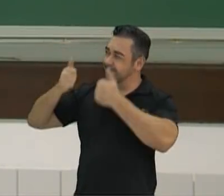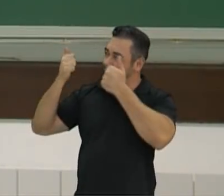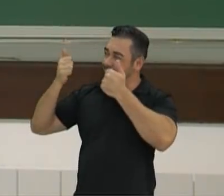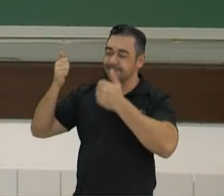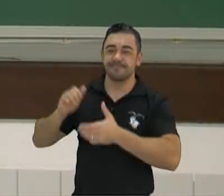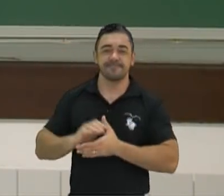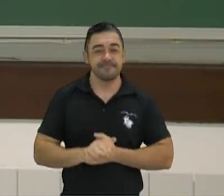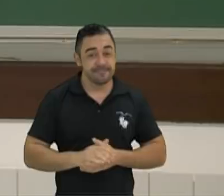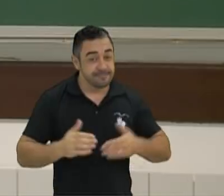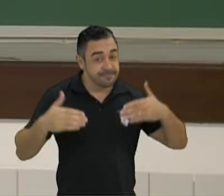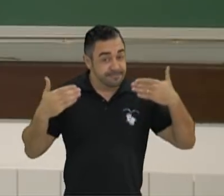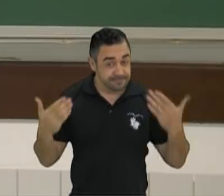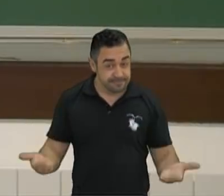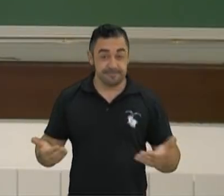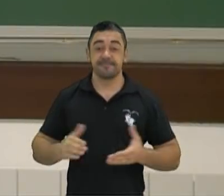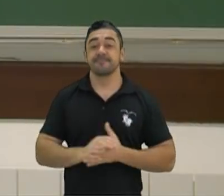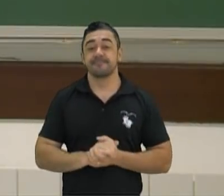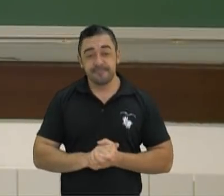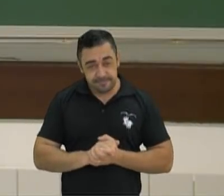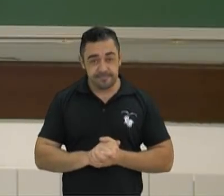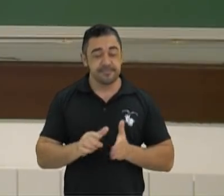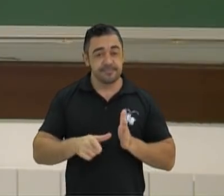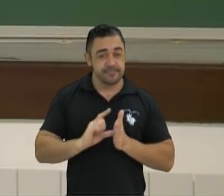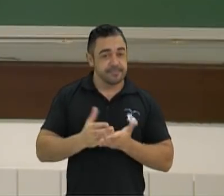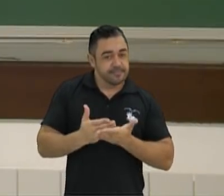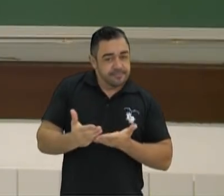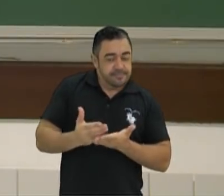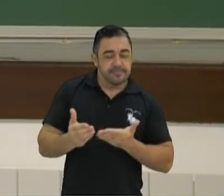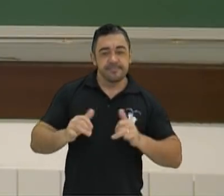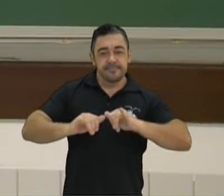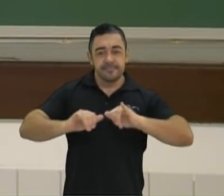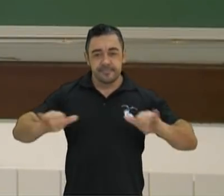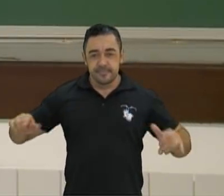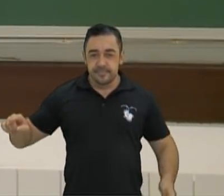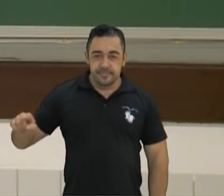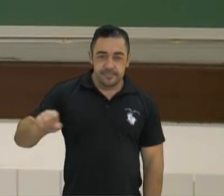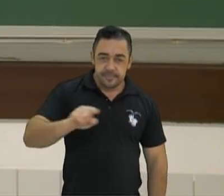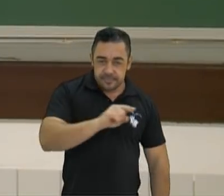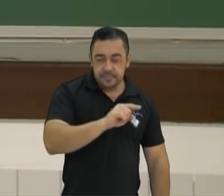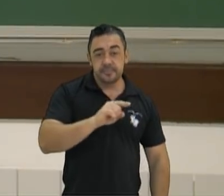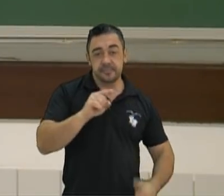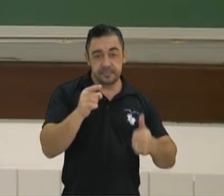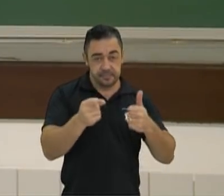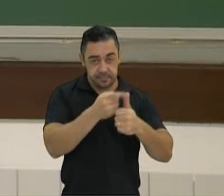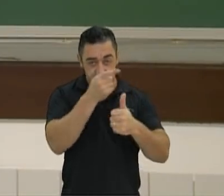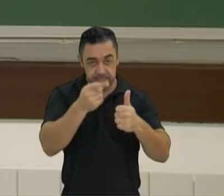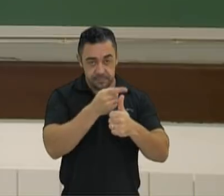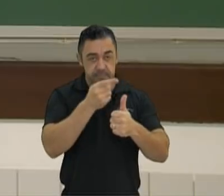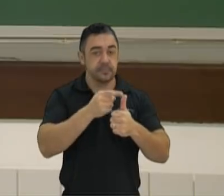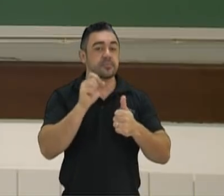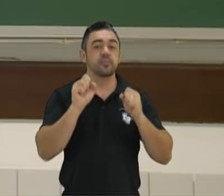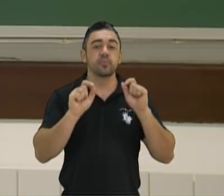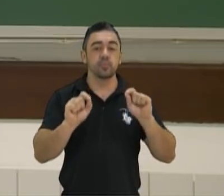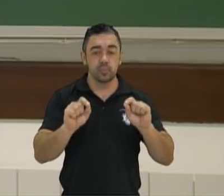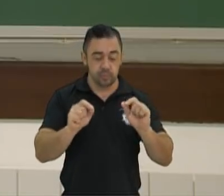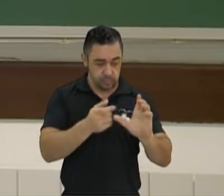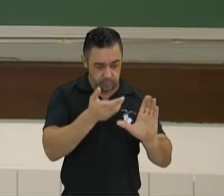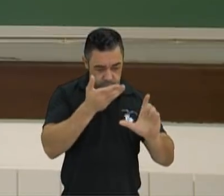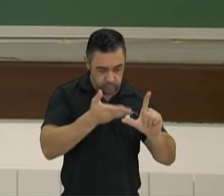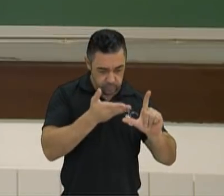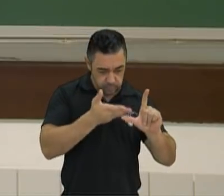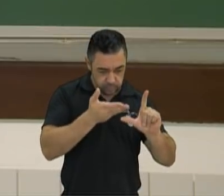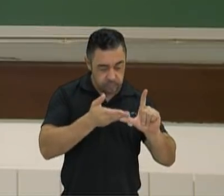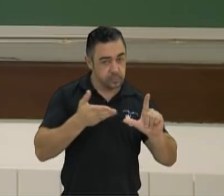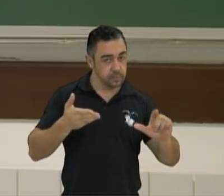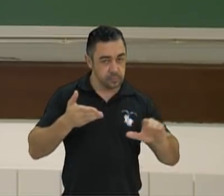Maravilha! Então, pessoal, antes eu gostaria de dar alguns recadinhos. Primeiro recadinho é sobre o Classroom. Não